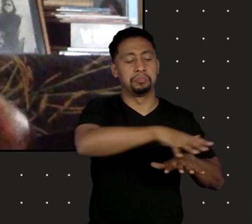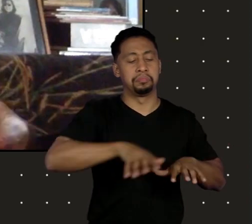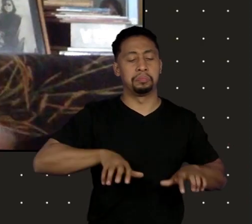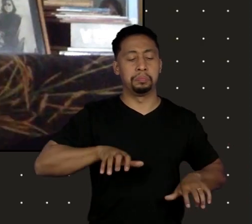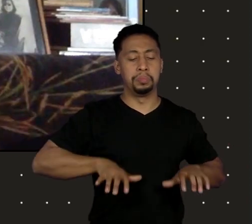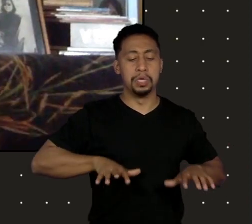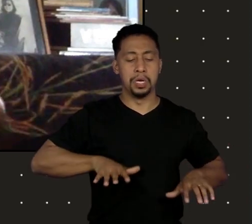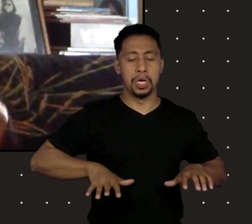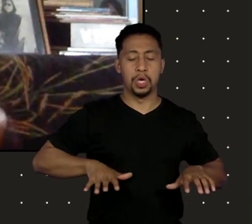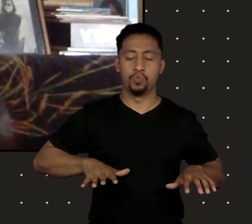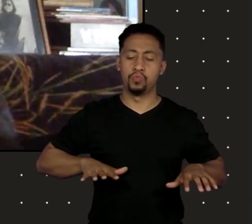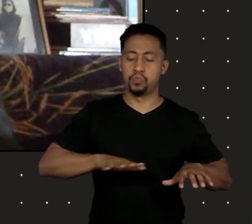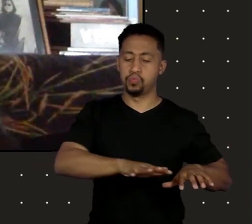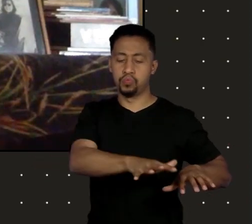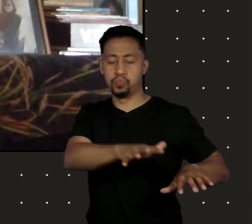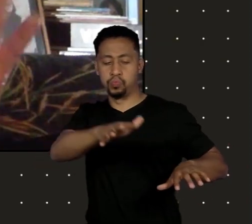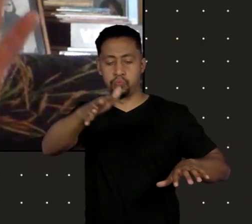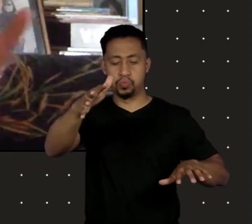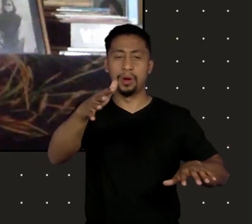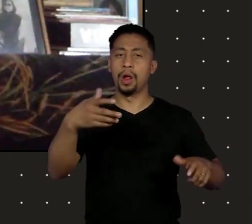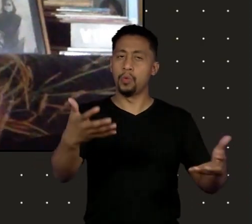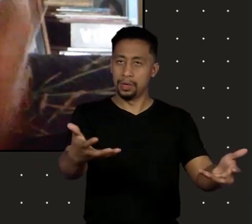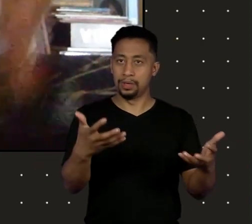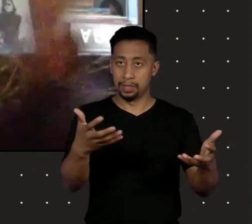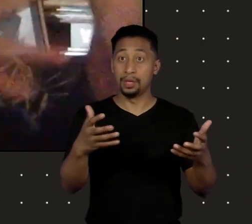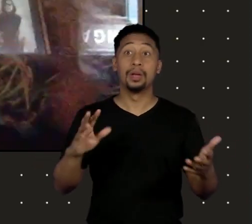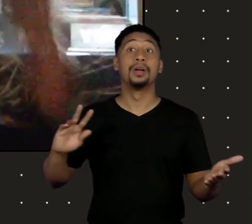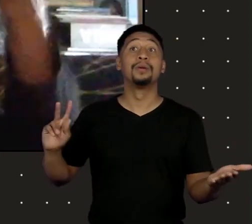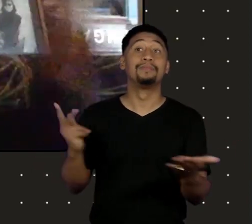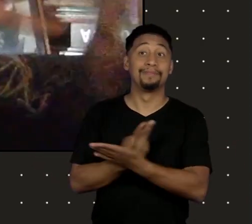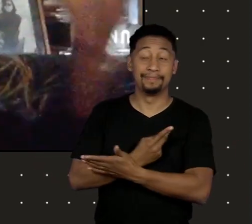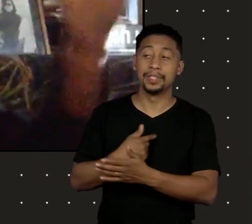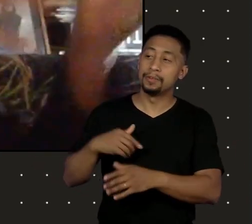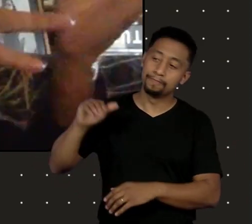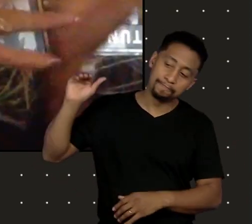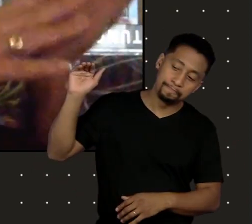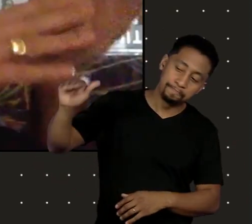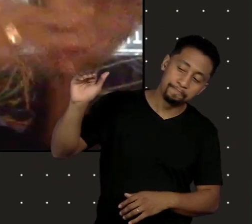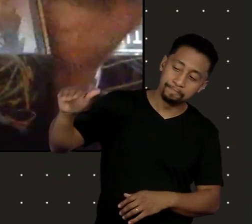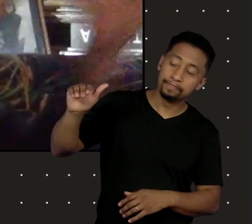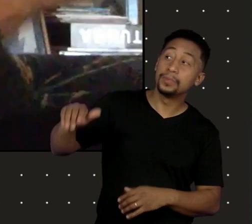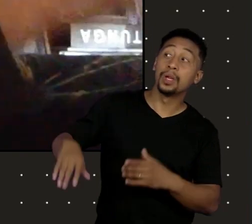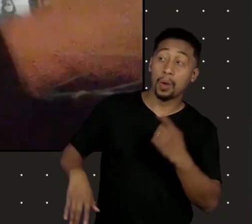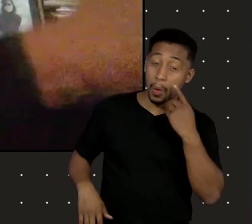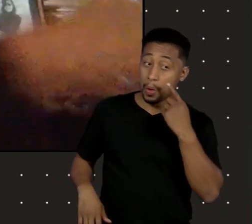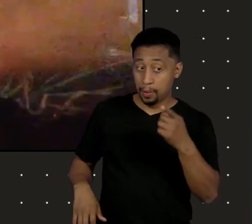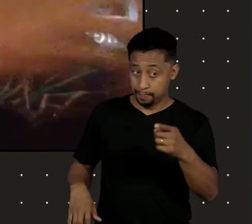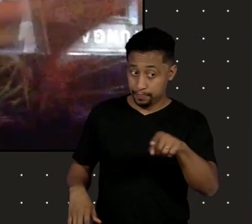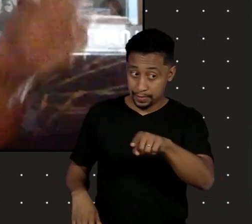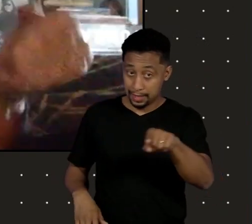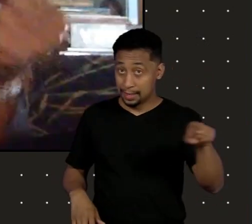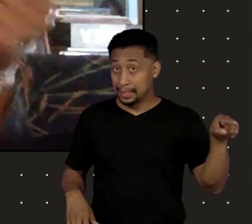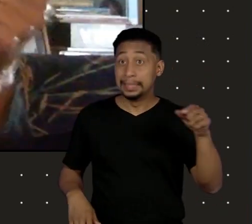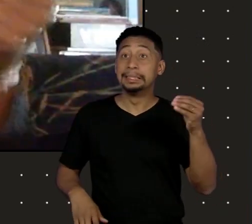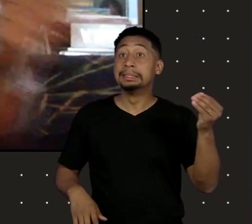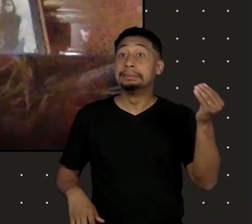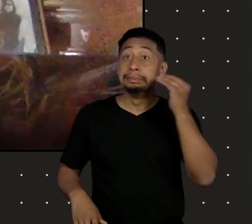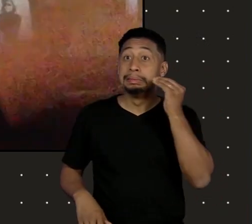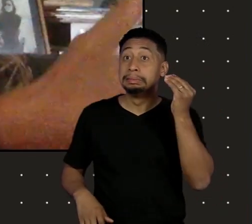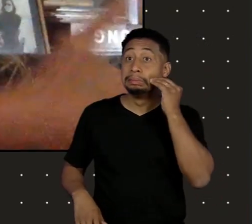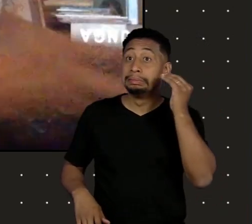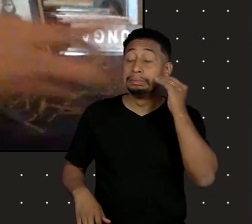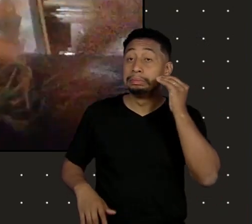dia seguinte, eu chego na Cal, está um caos, porque o Otávio e umas outras pessoas do curso tinham tentado carregar eles